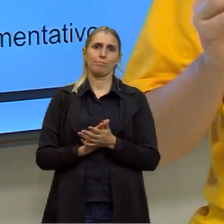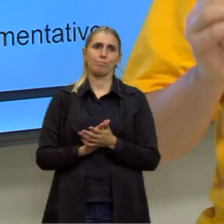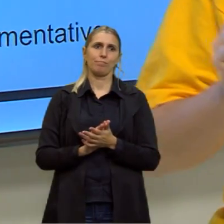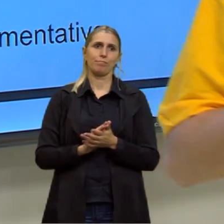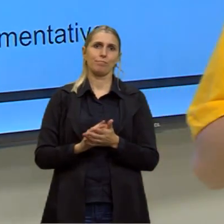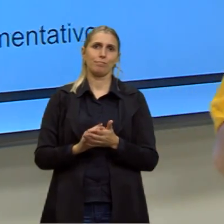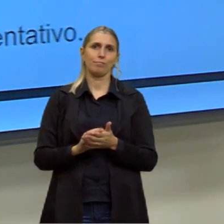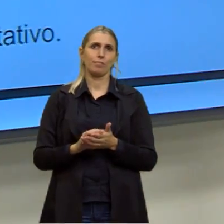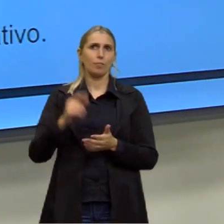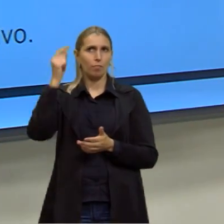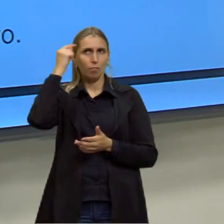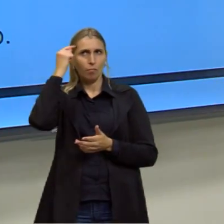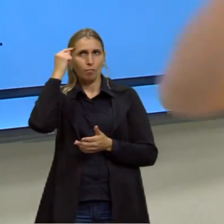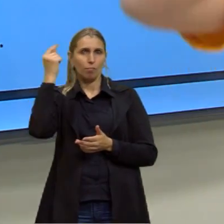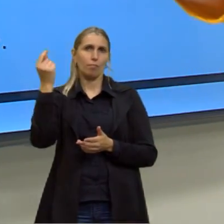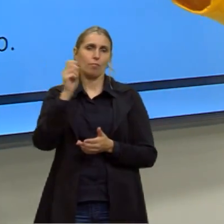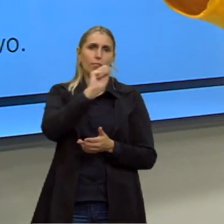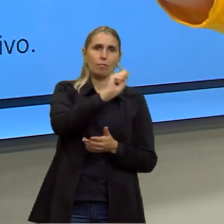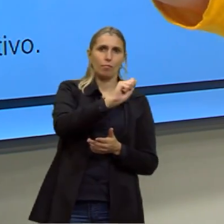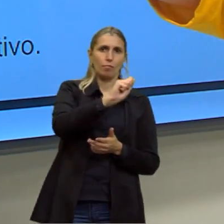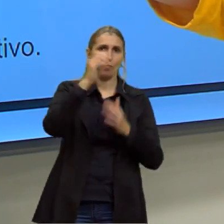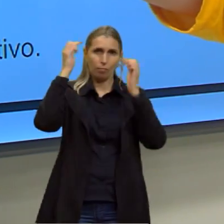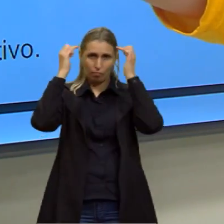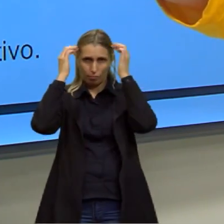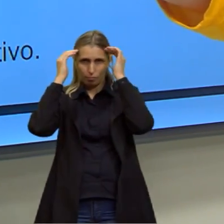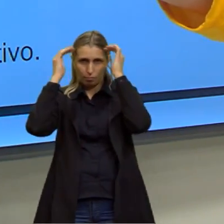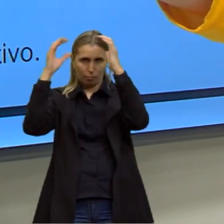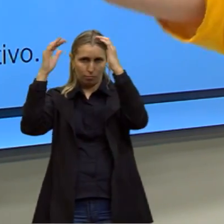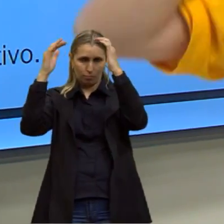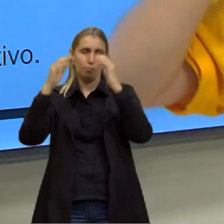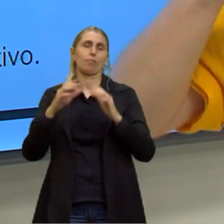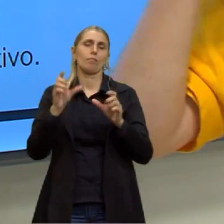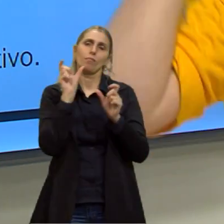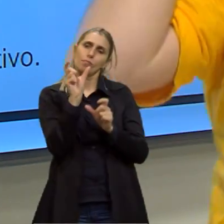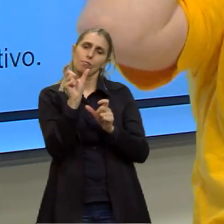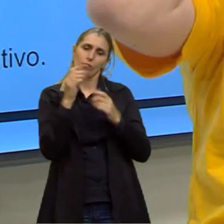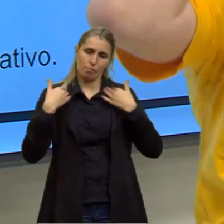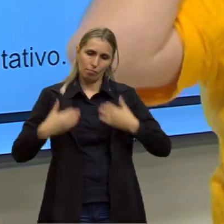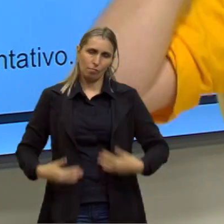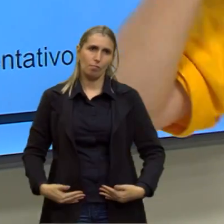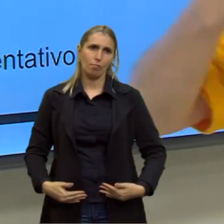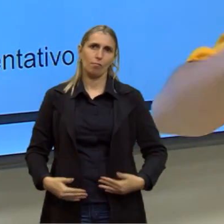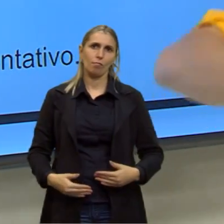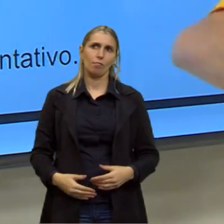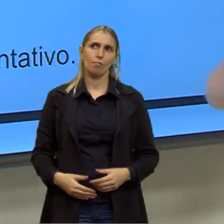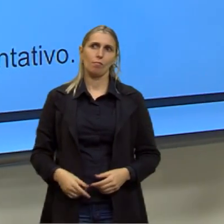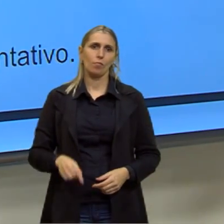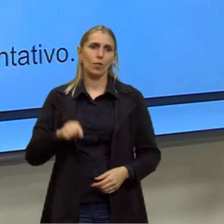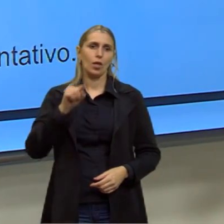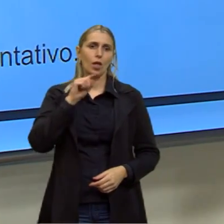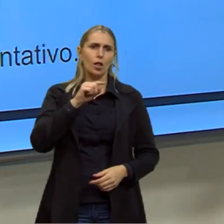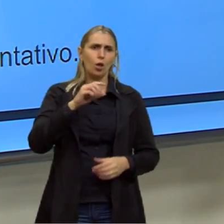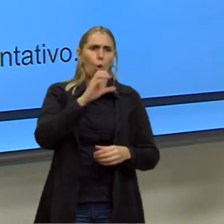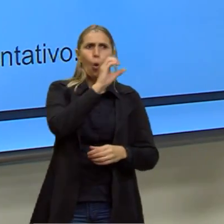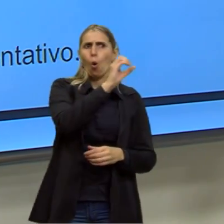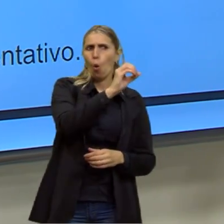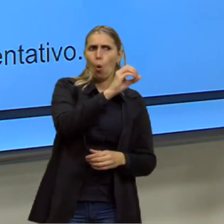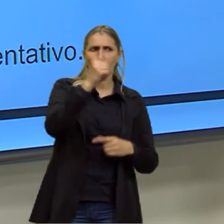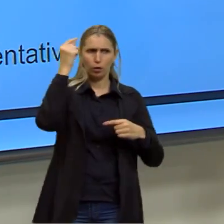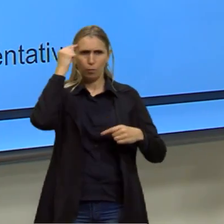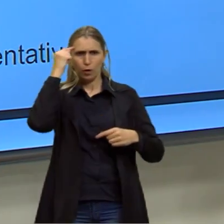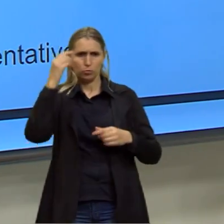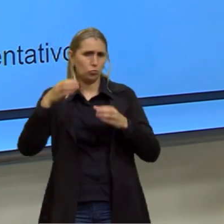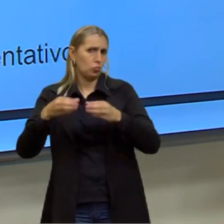a cabeça é a parte do corpo humano agora se eu digo assim ele é o cabeça do